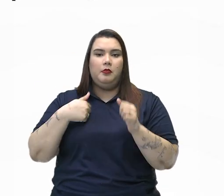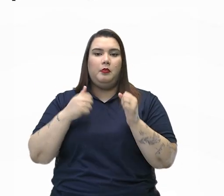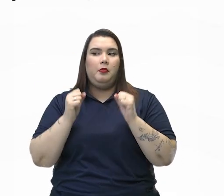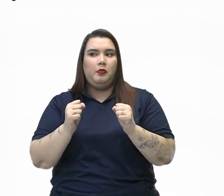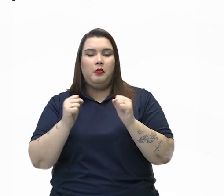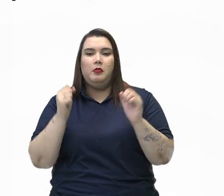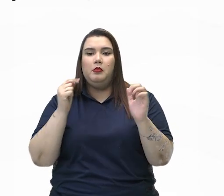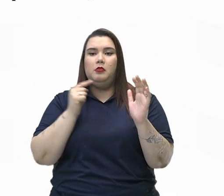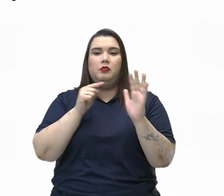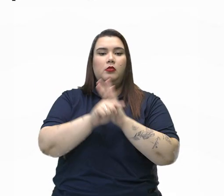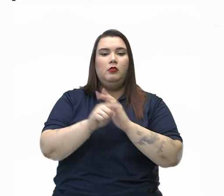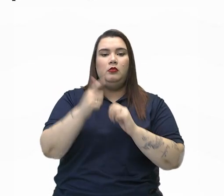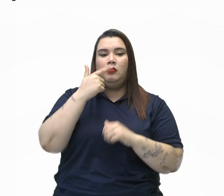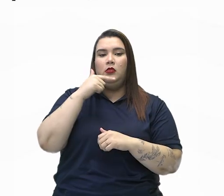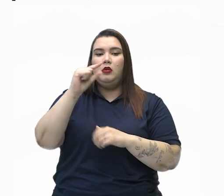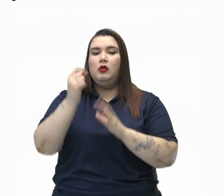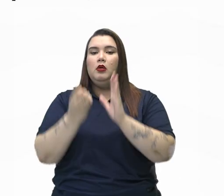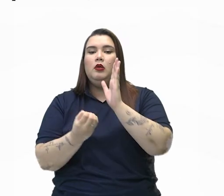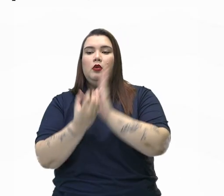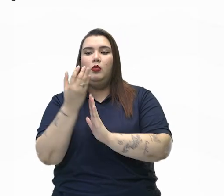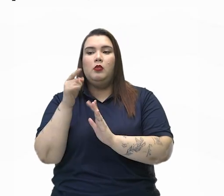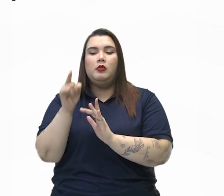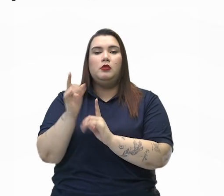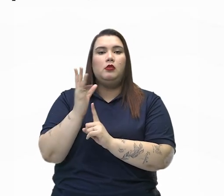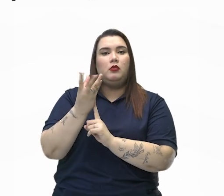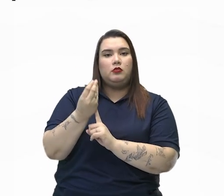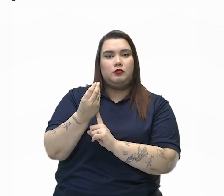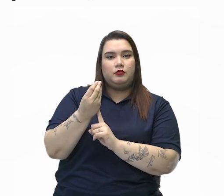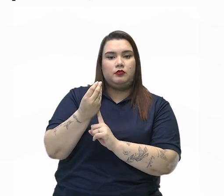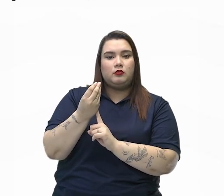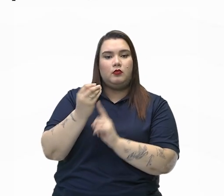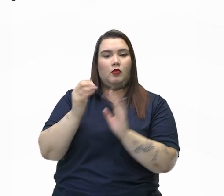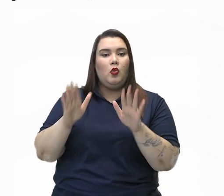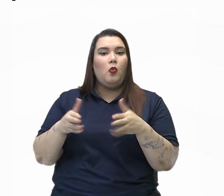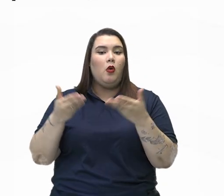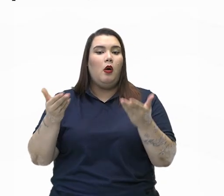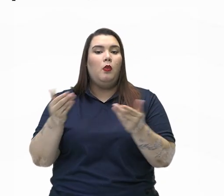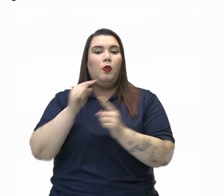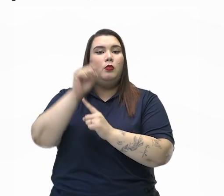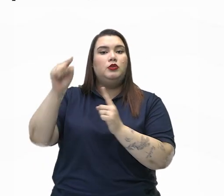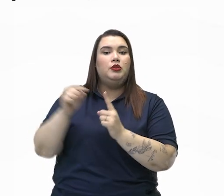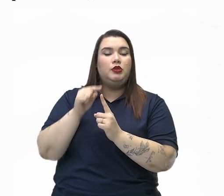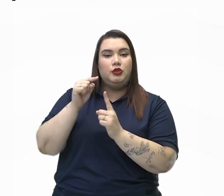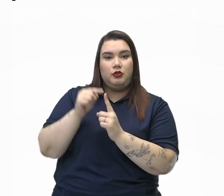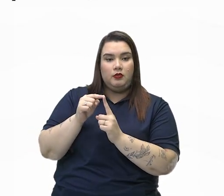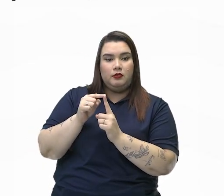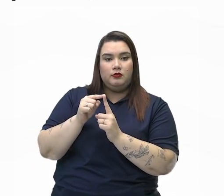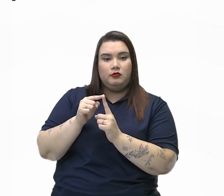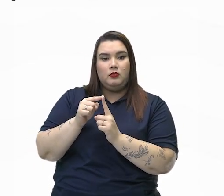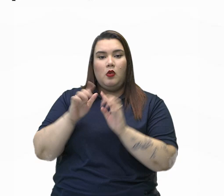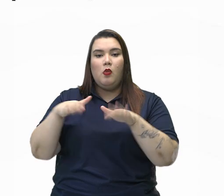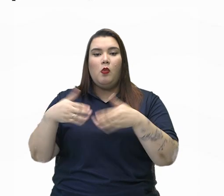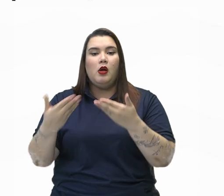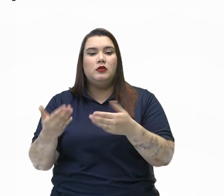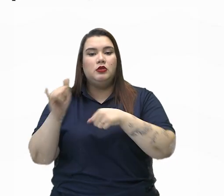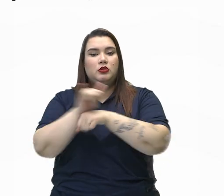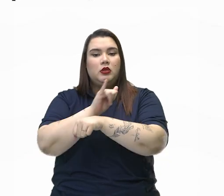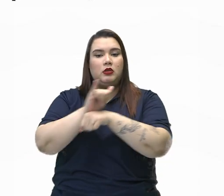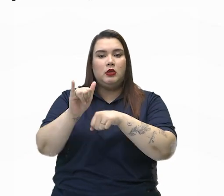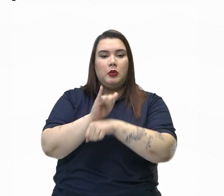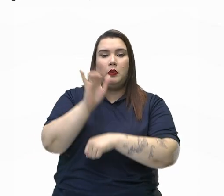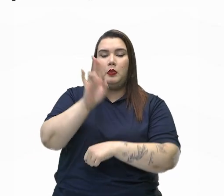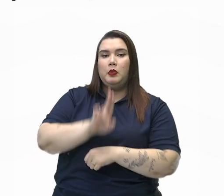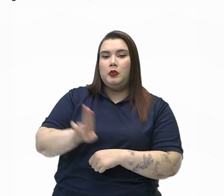me perguntar: quem criou esta obra? Com qual intenção? E quais ferramentas e